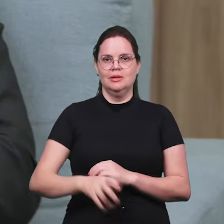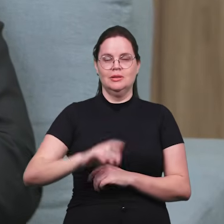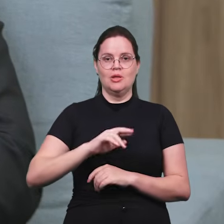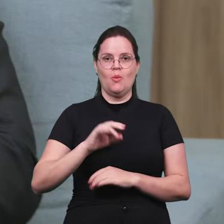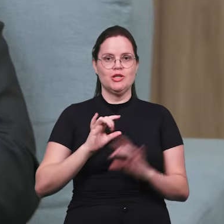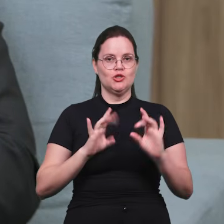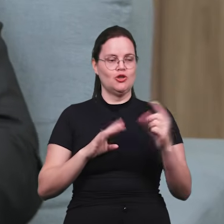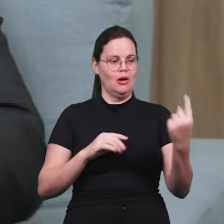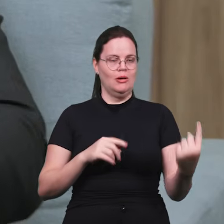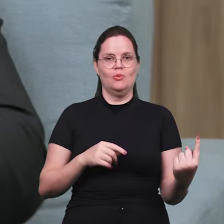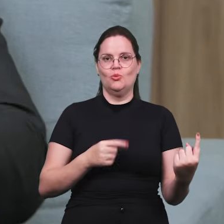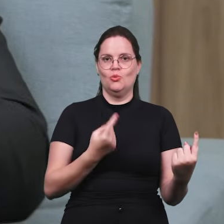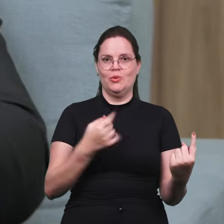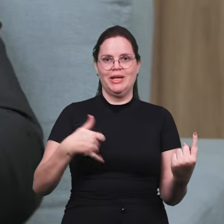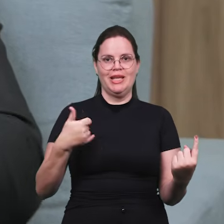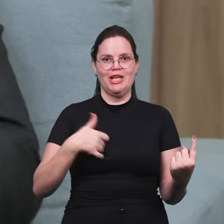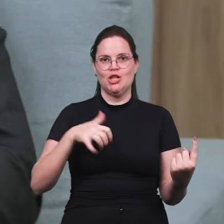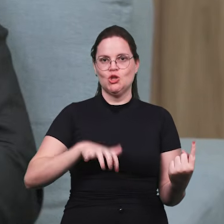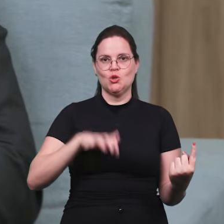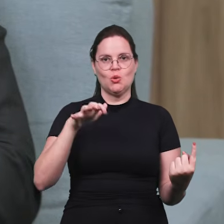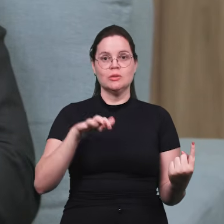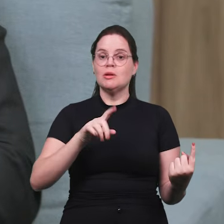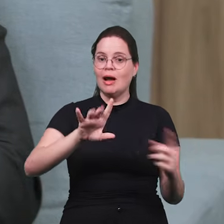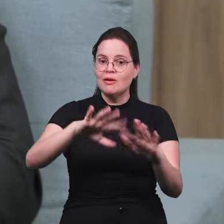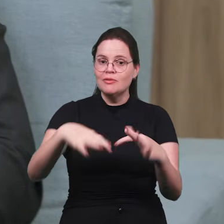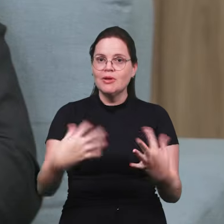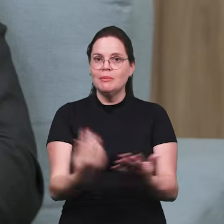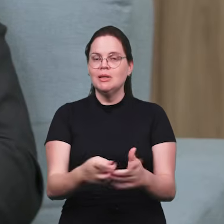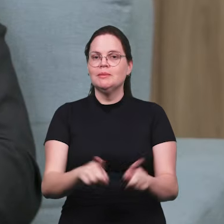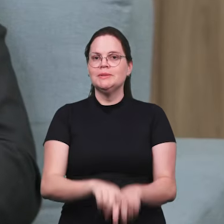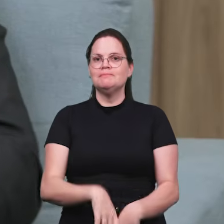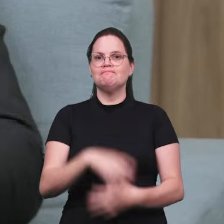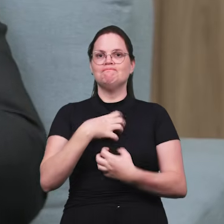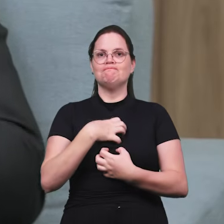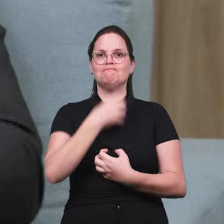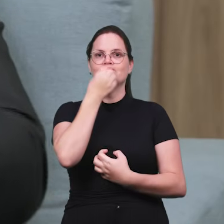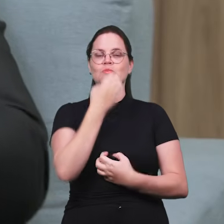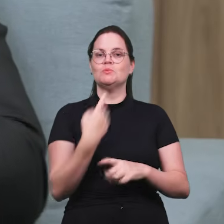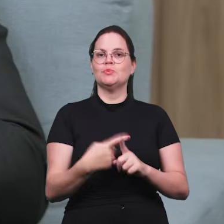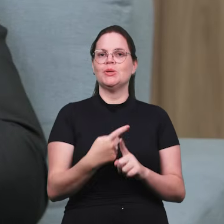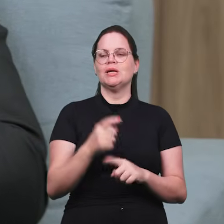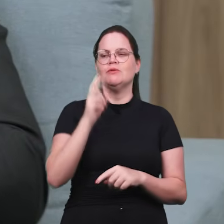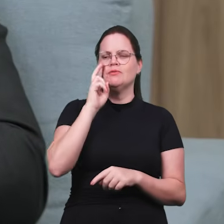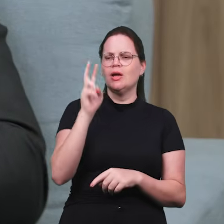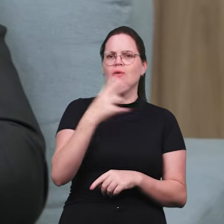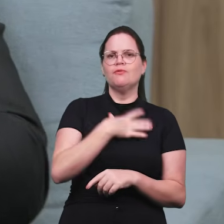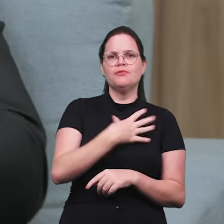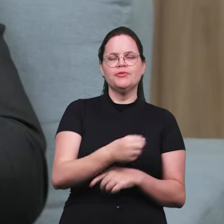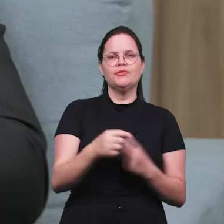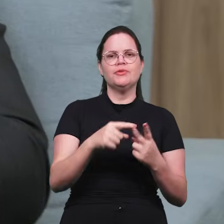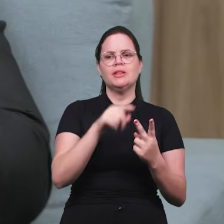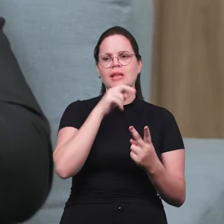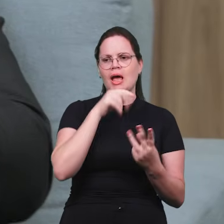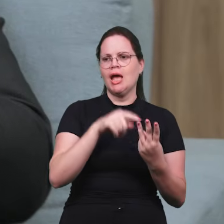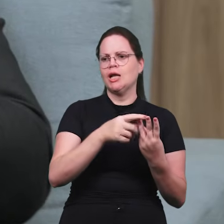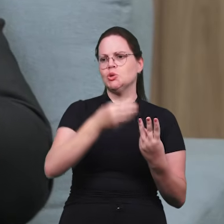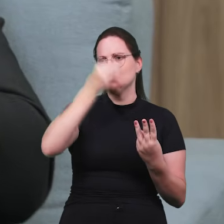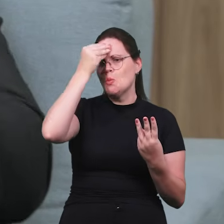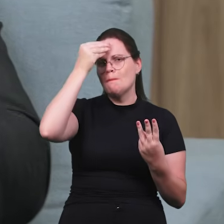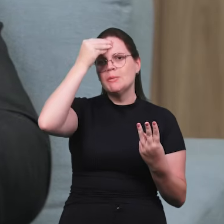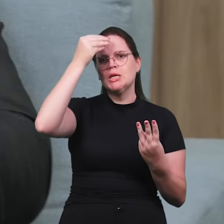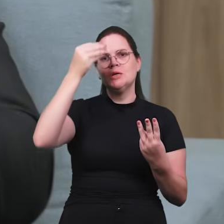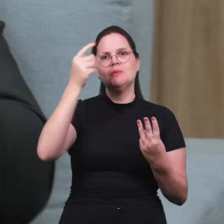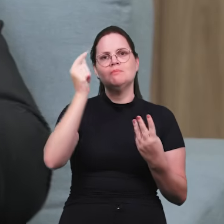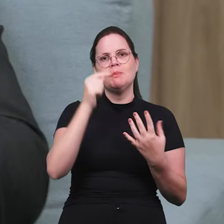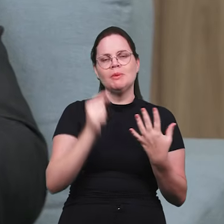ele. Isso envolve toda a família dele também. Porque quando o filho, o neto, né, o sobrinho de alguém